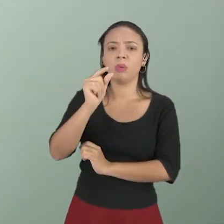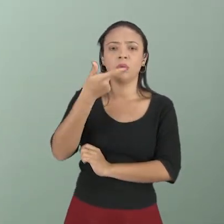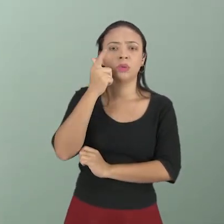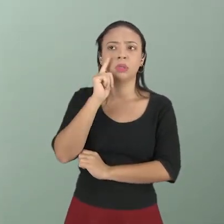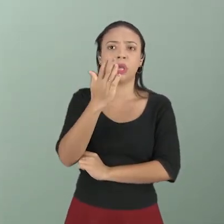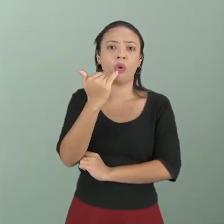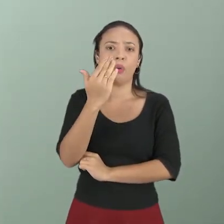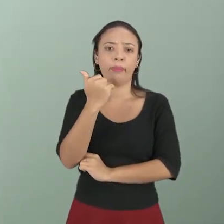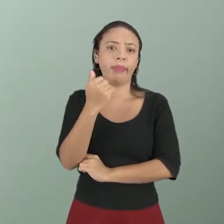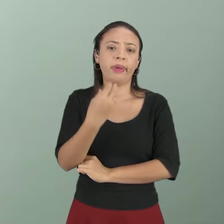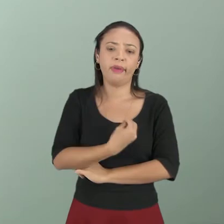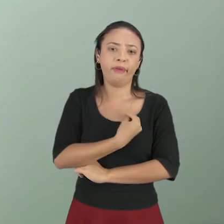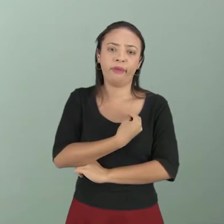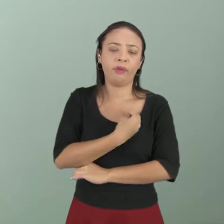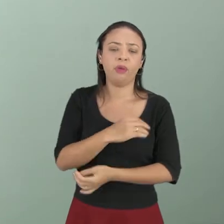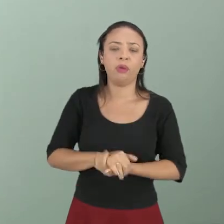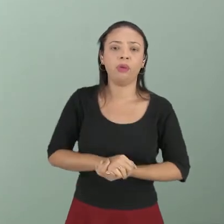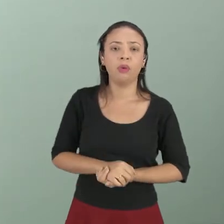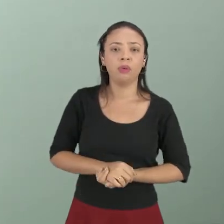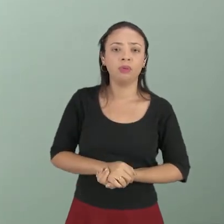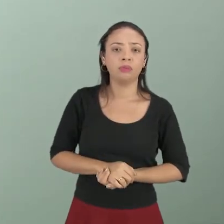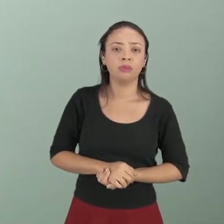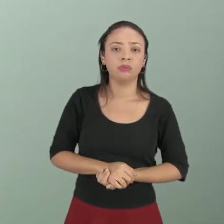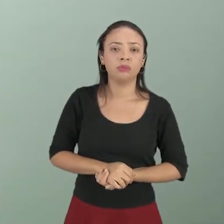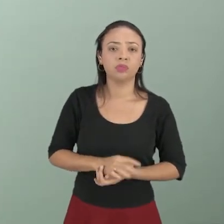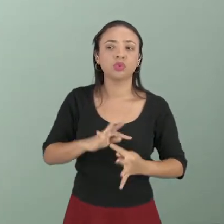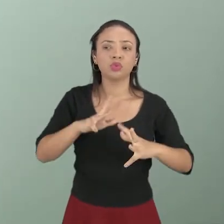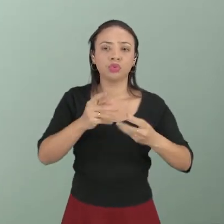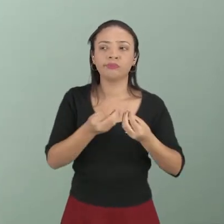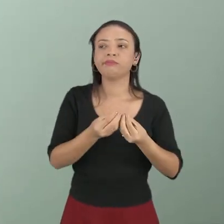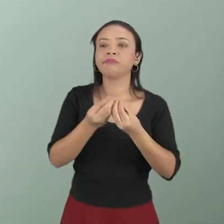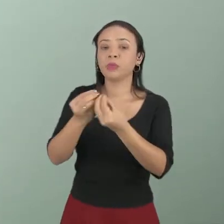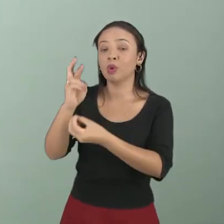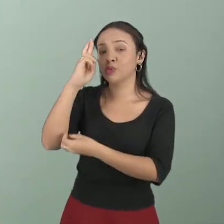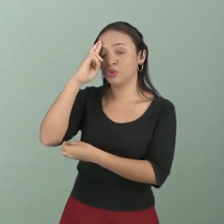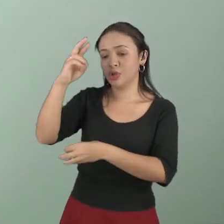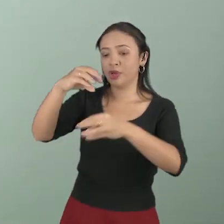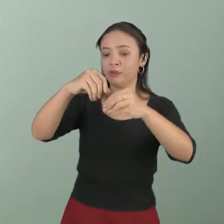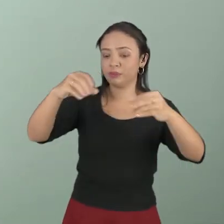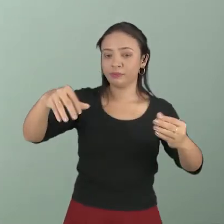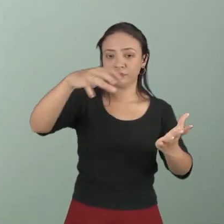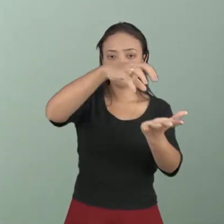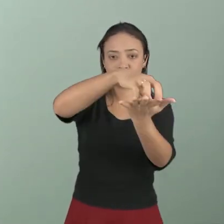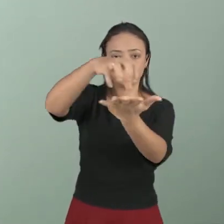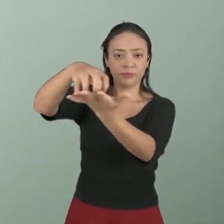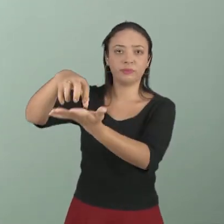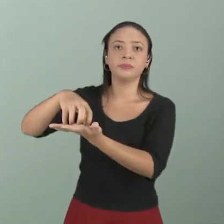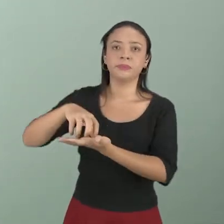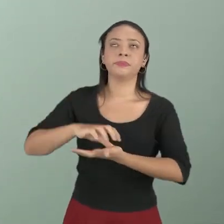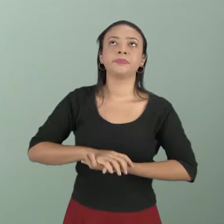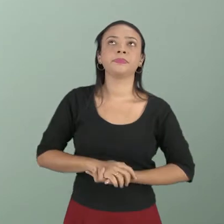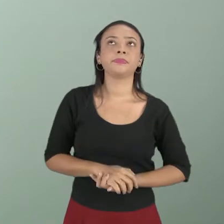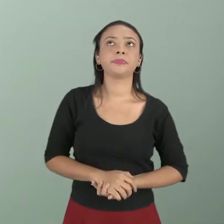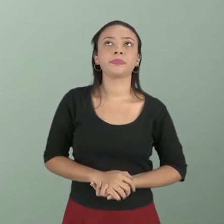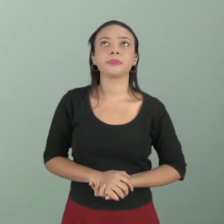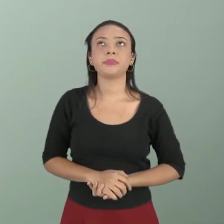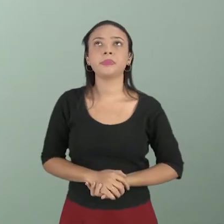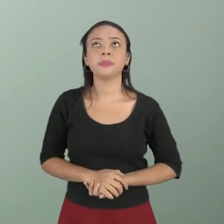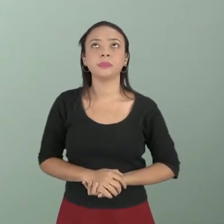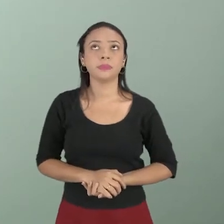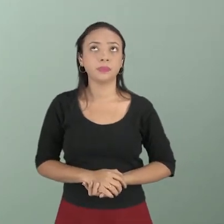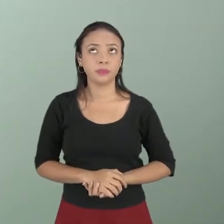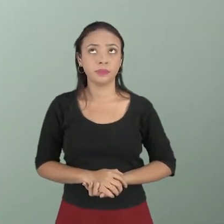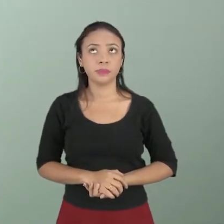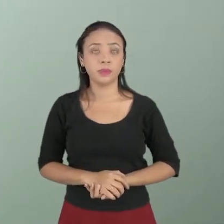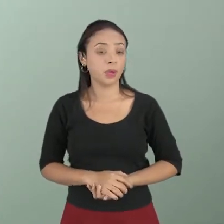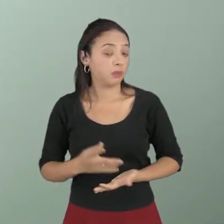sua alimentação. O restante tudo era destinado aos senhores feudais, ou seja, o dono daquela terra. E era uma